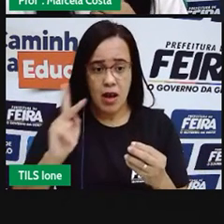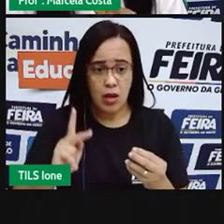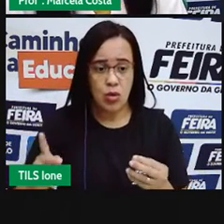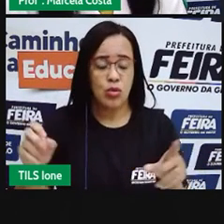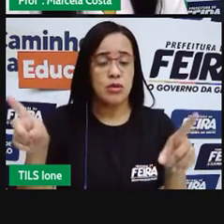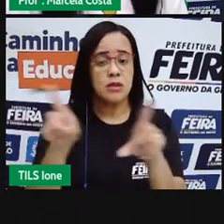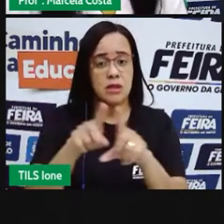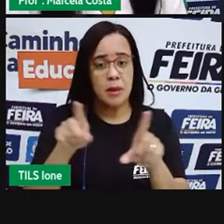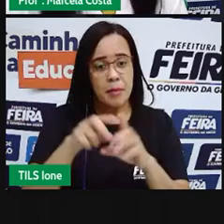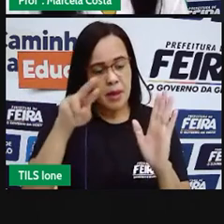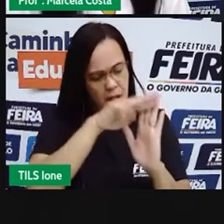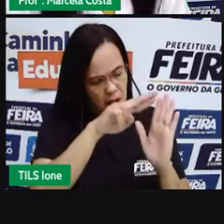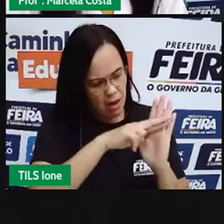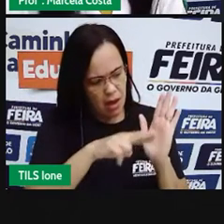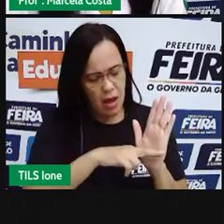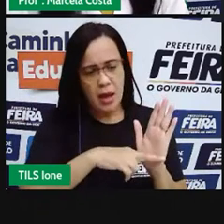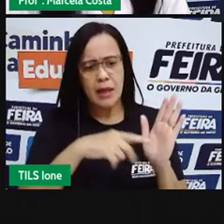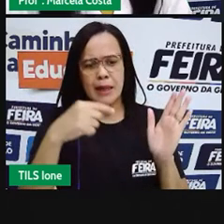muito